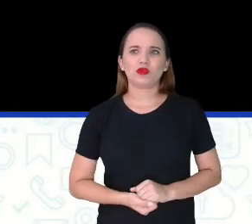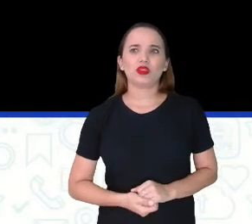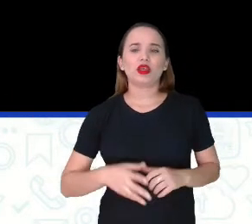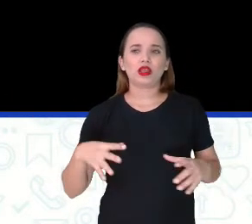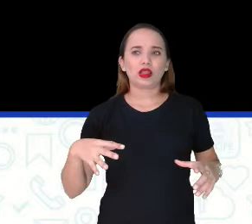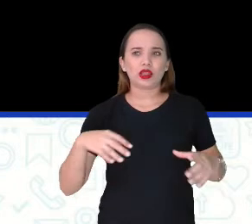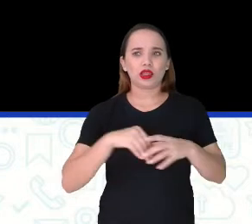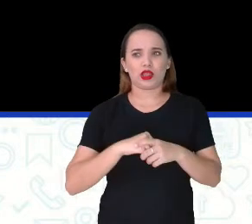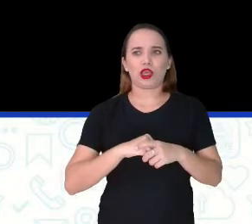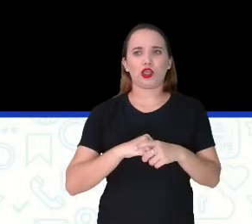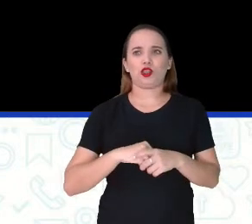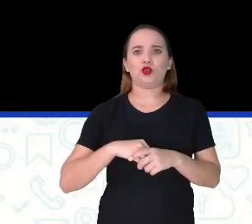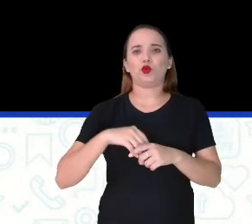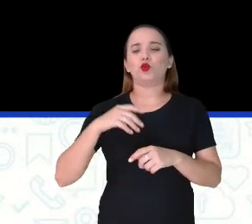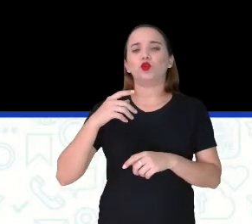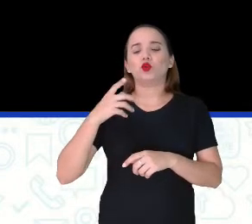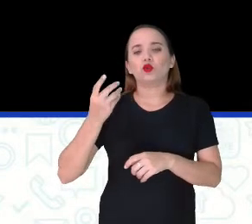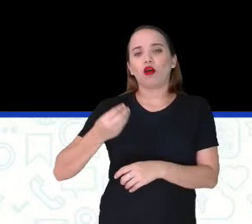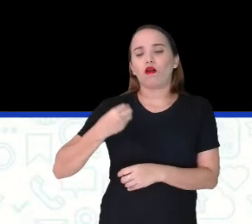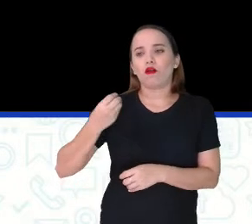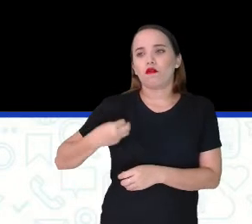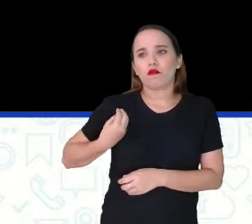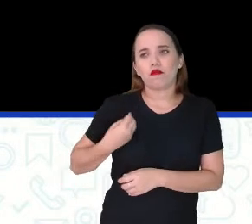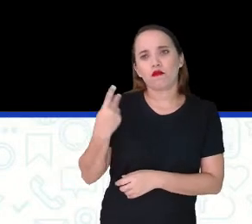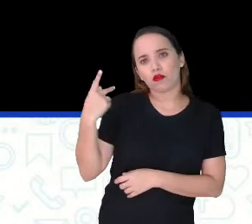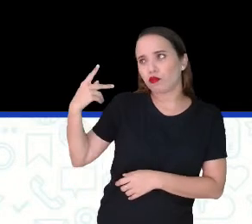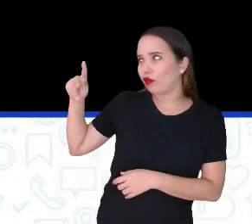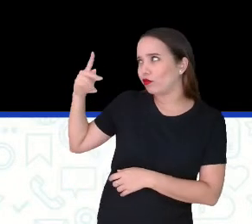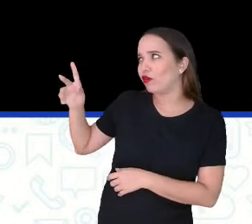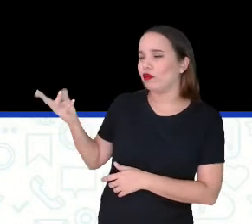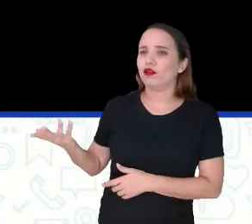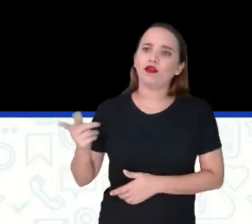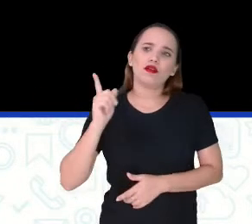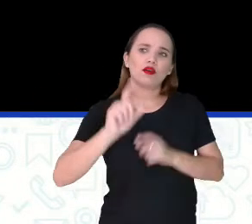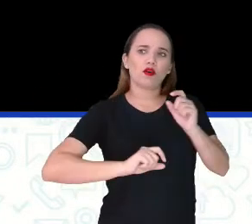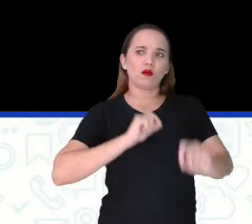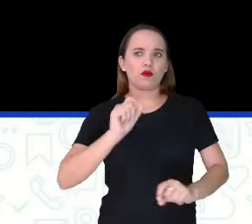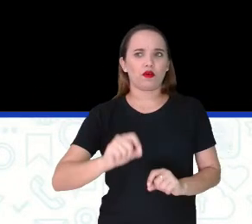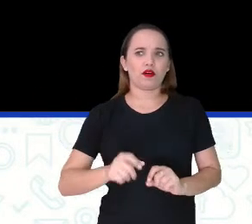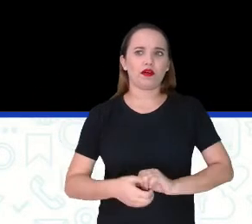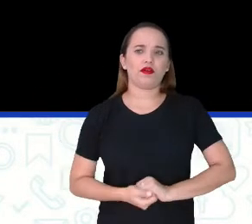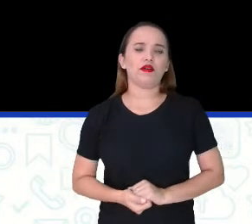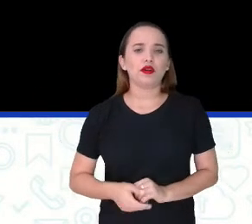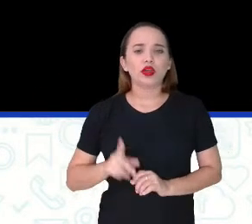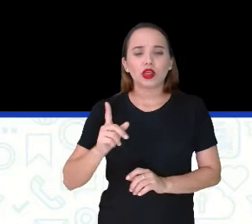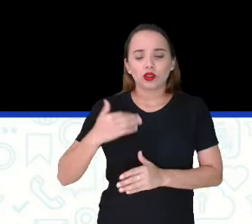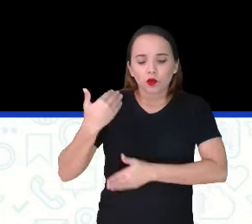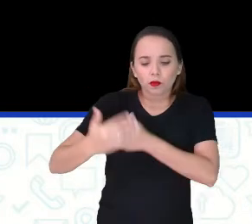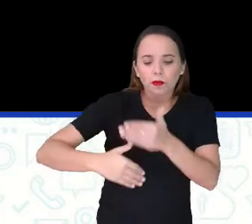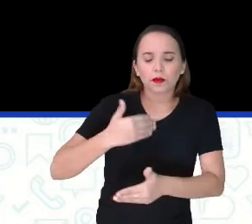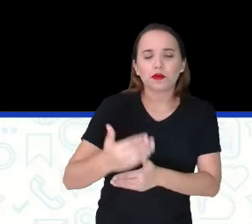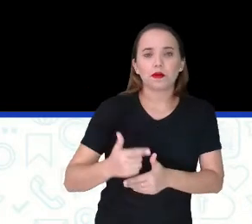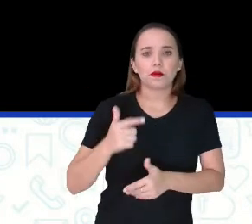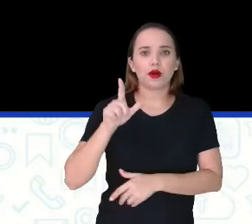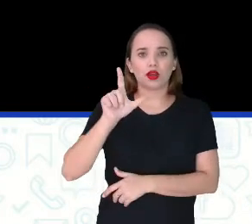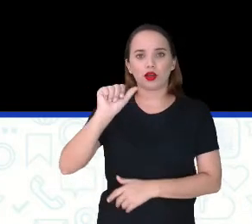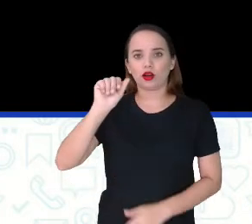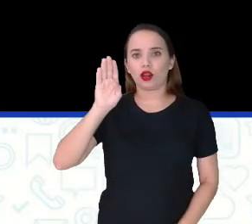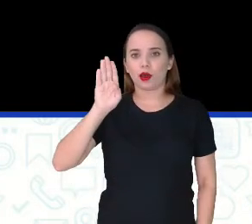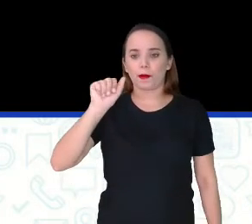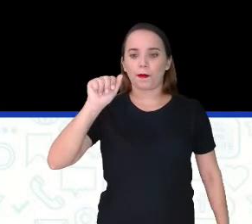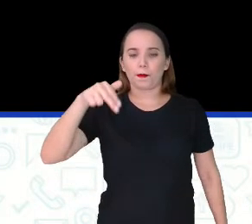dentro da rotina dele, né? Então, era esses movimentos de rotina, de trabalho, que Laban,